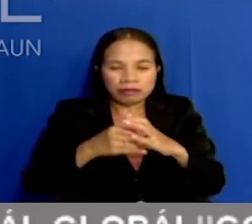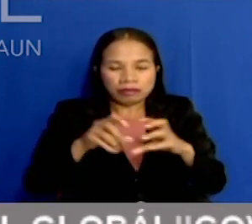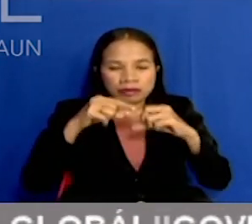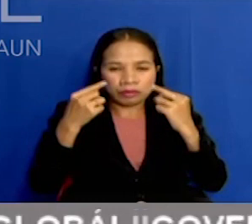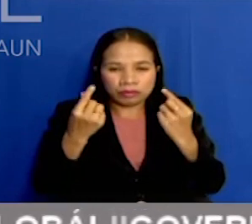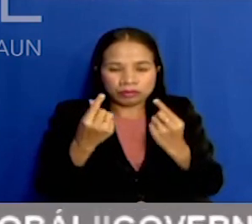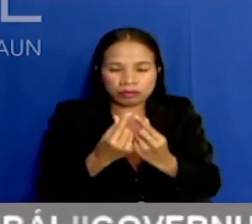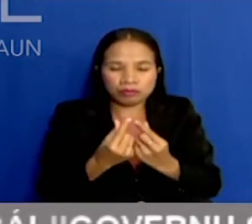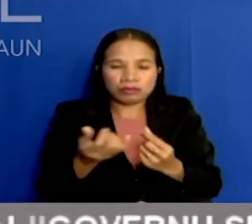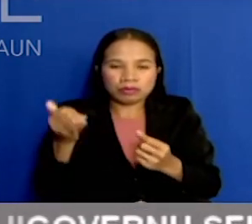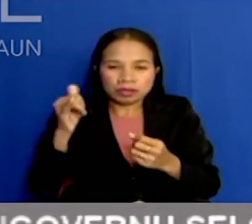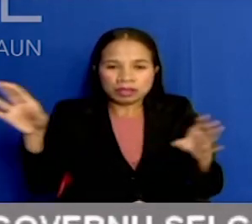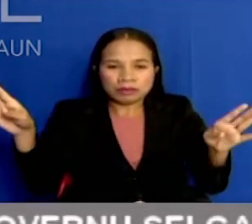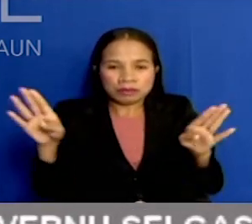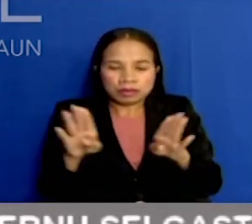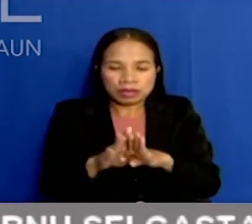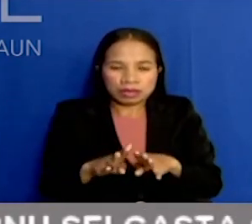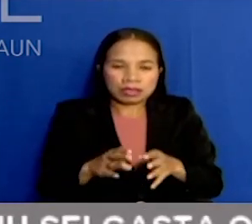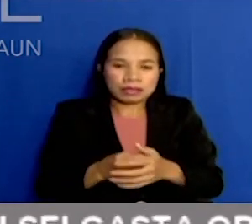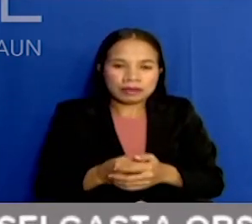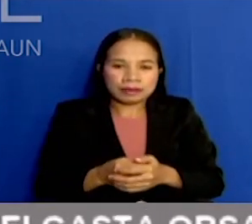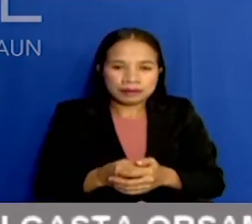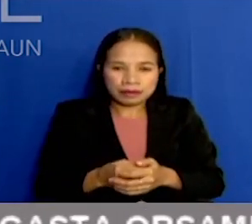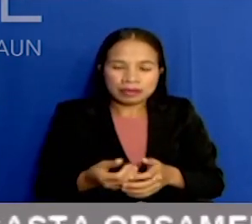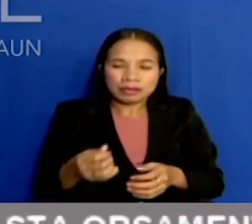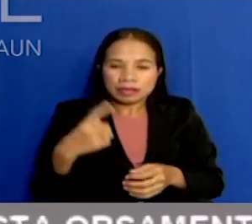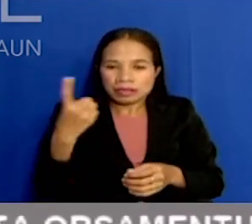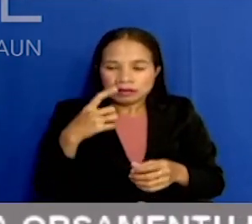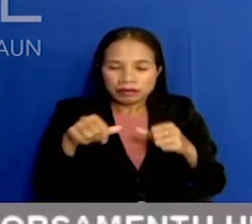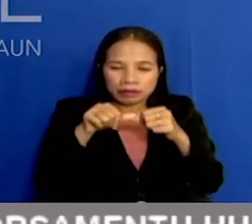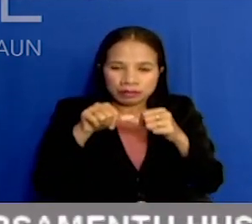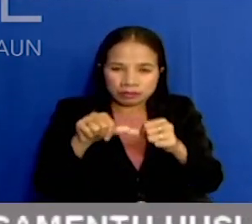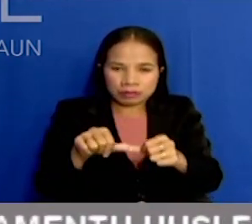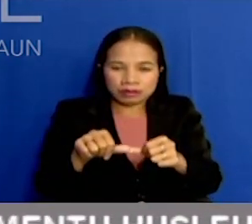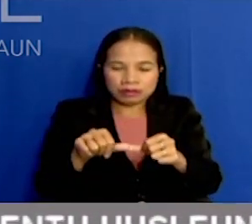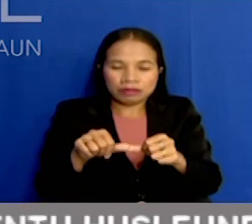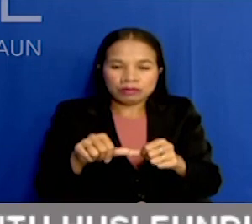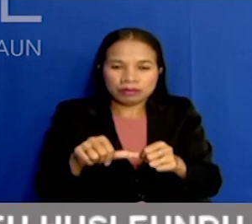marciais sir nebe maca, takateona. Idenese na parte continuo válido,